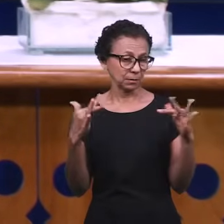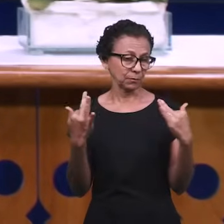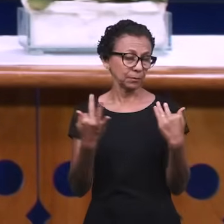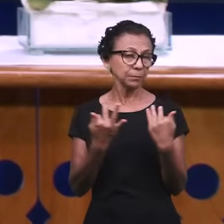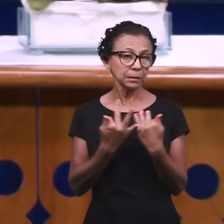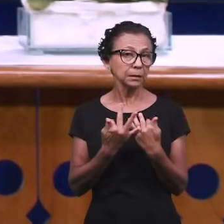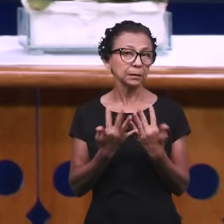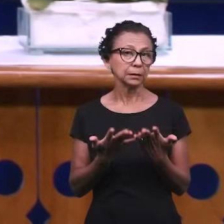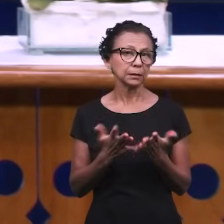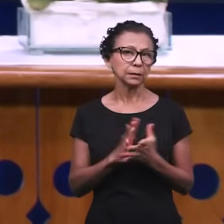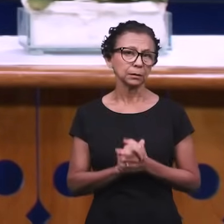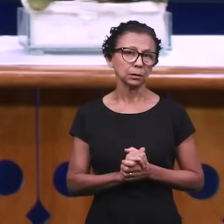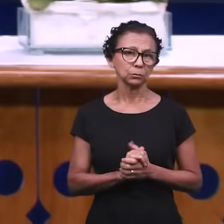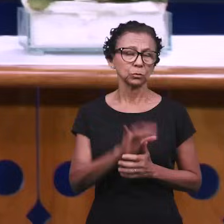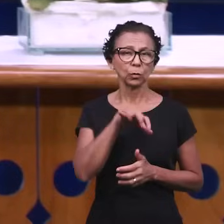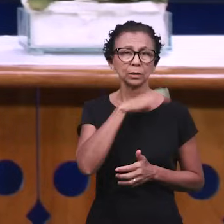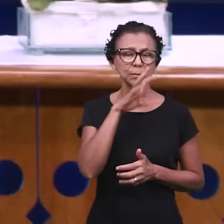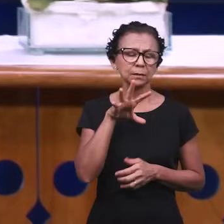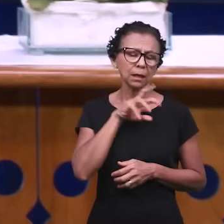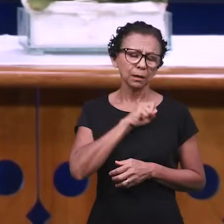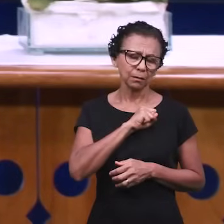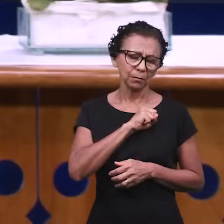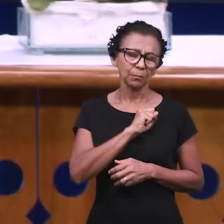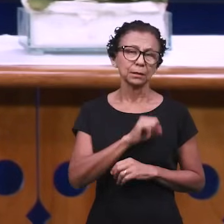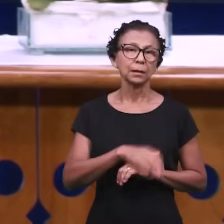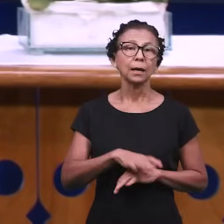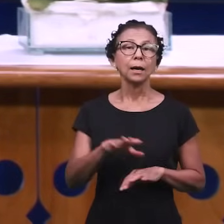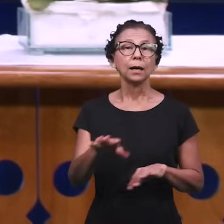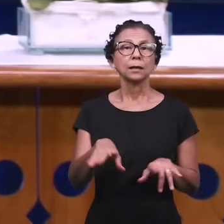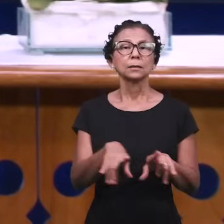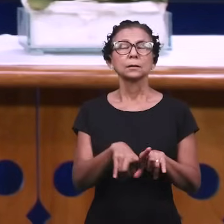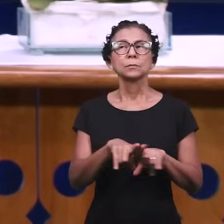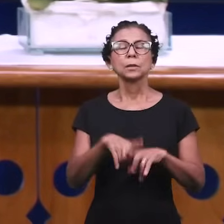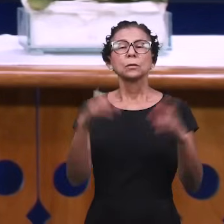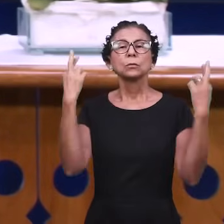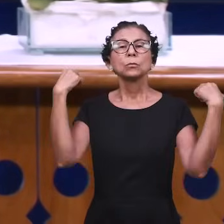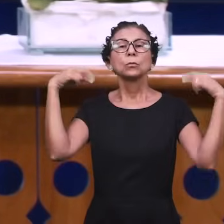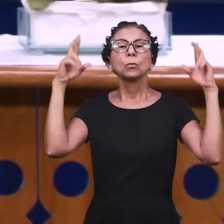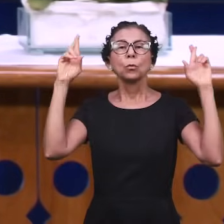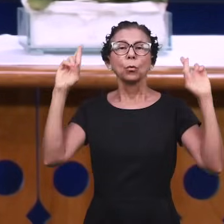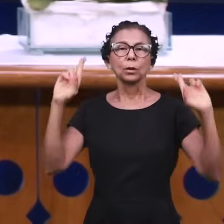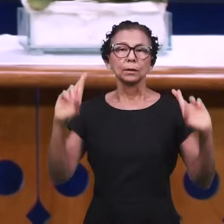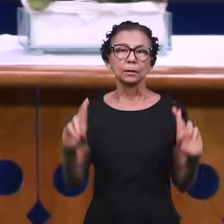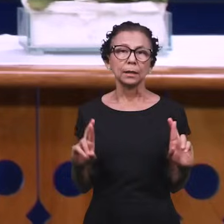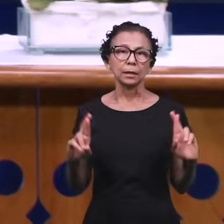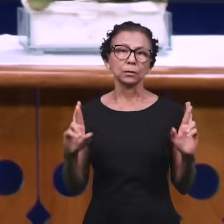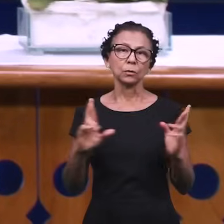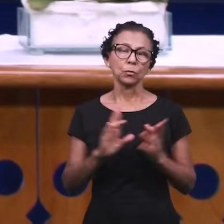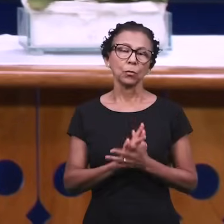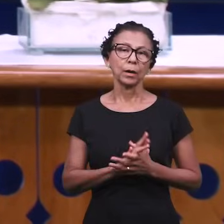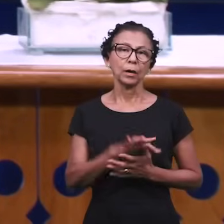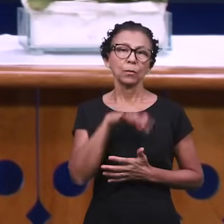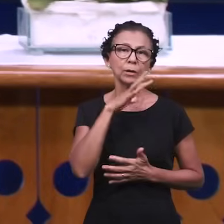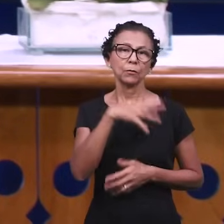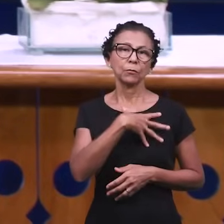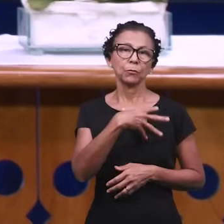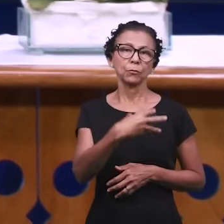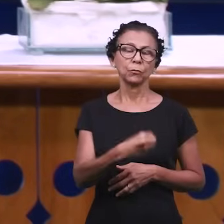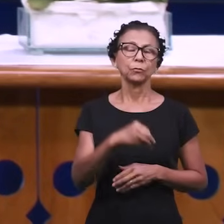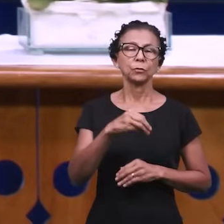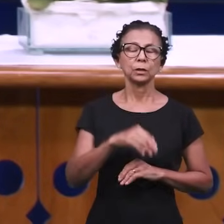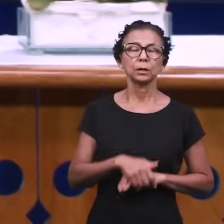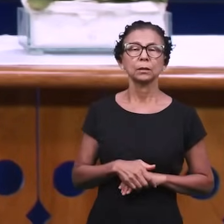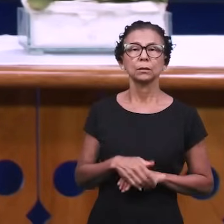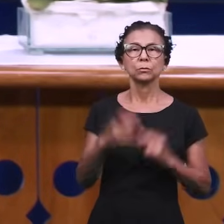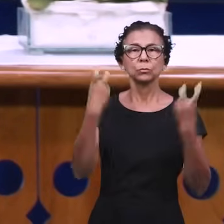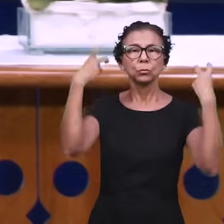estimação, mas a ovelha ou o cordeiro, aliás, o cordeiro é filho do carneiro e a ovelha,